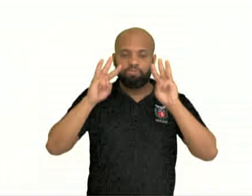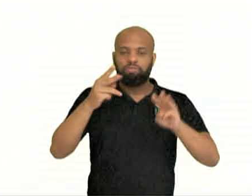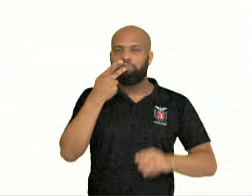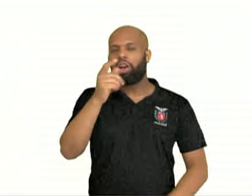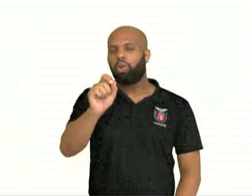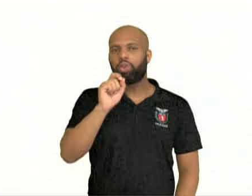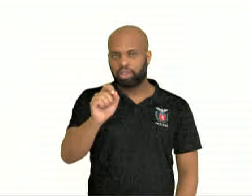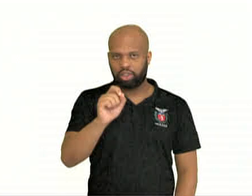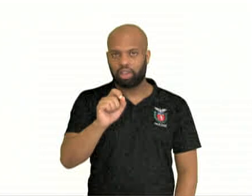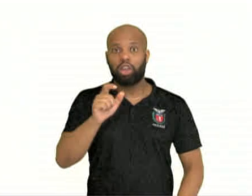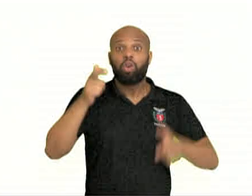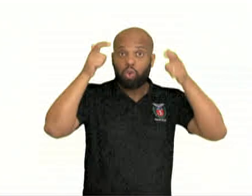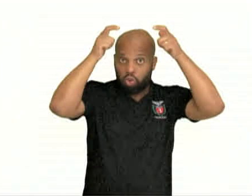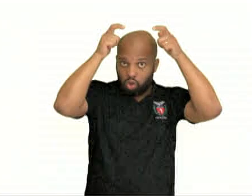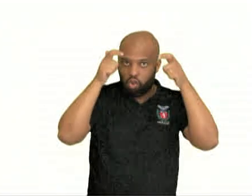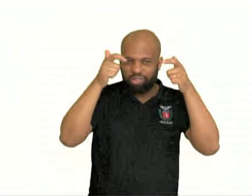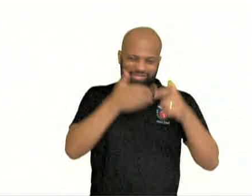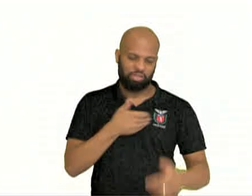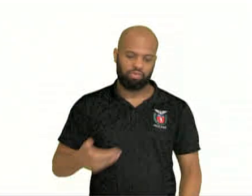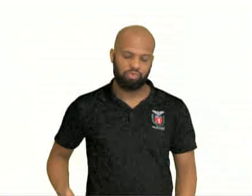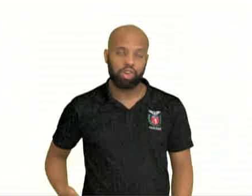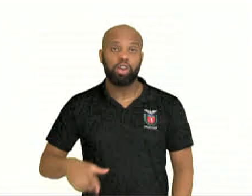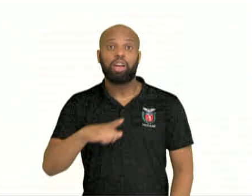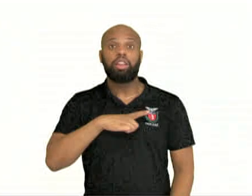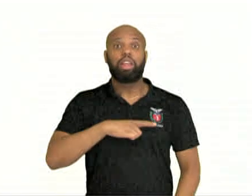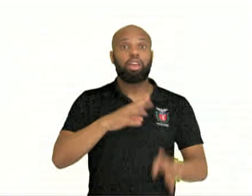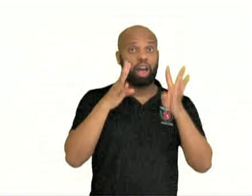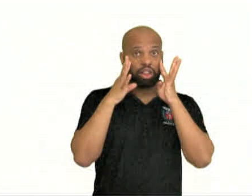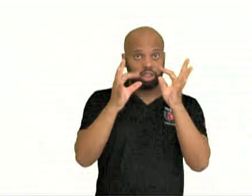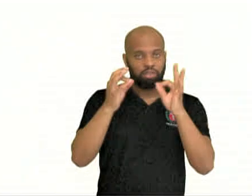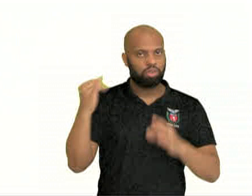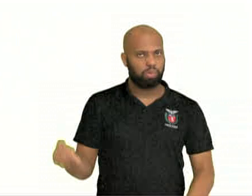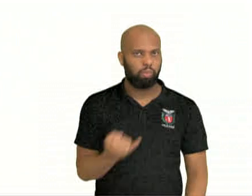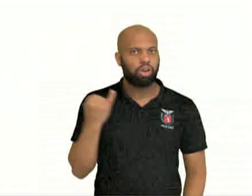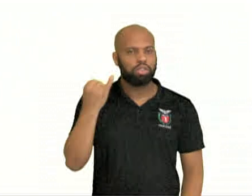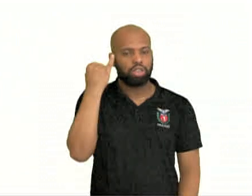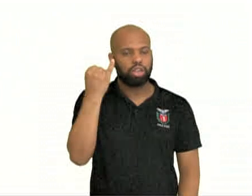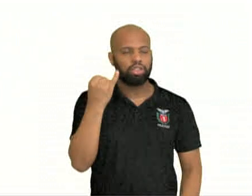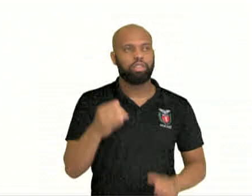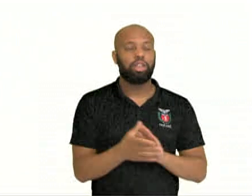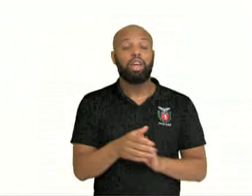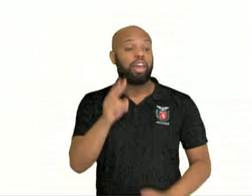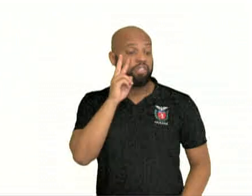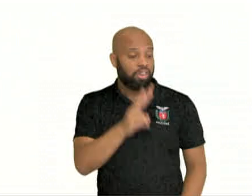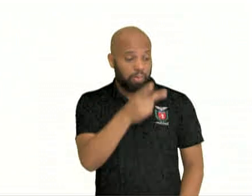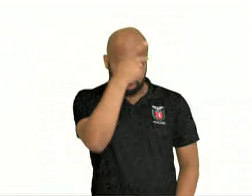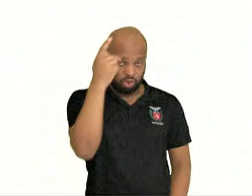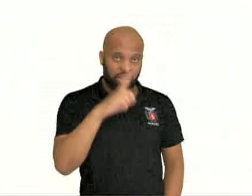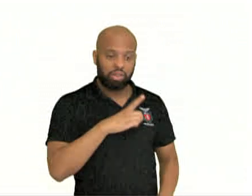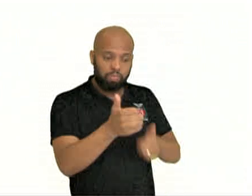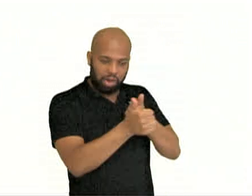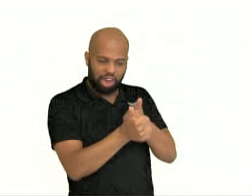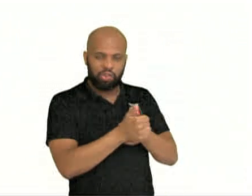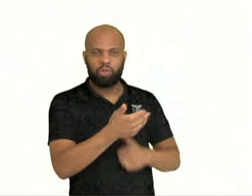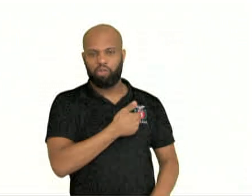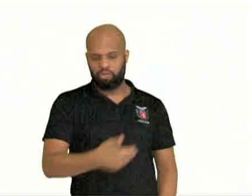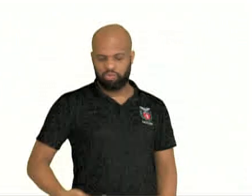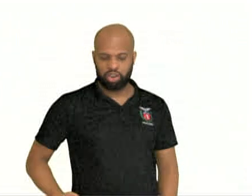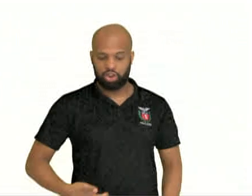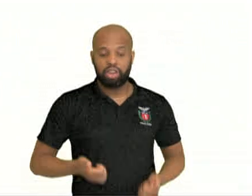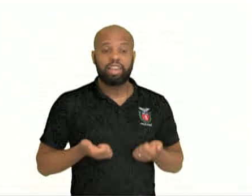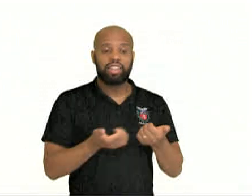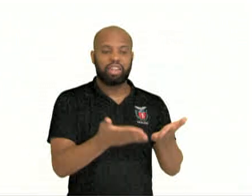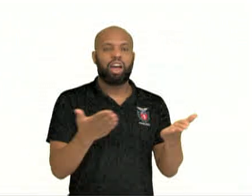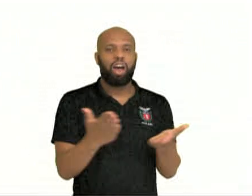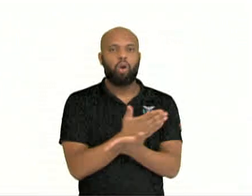governante, ou o príncipe, deve atentar-se aos súditos que rodeiam o seu governo e oferece diversas